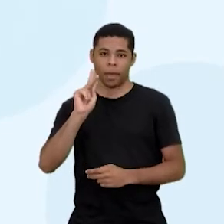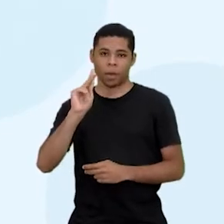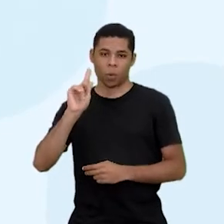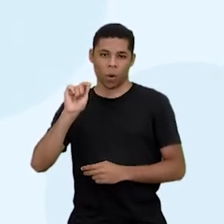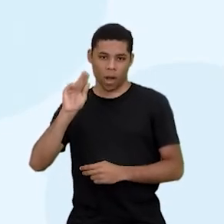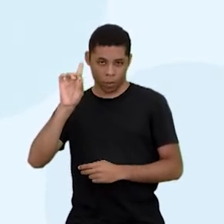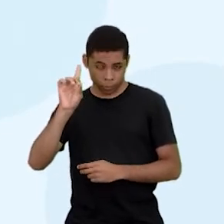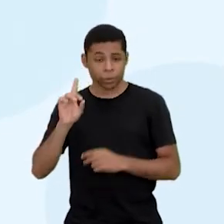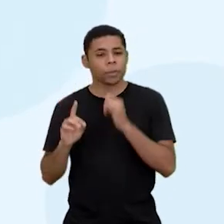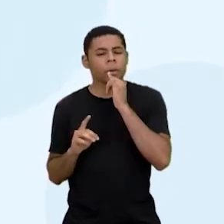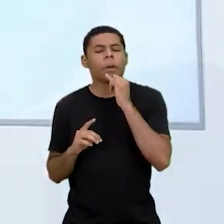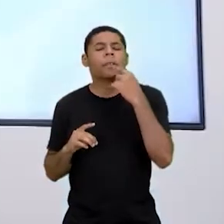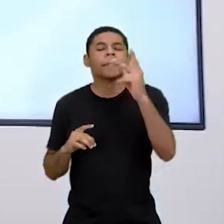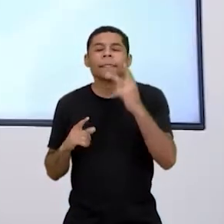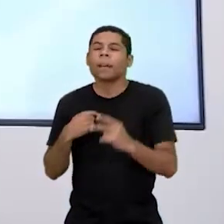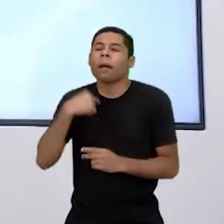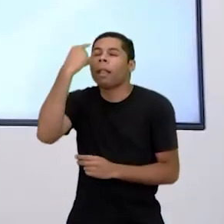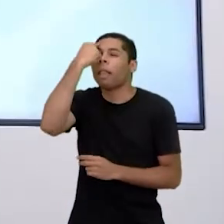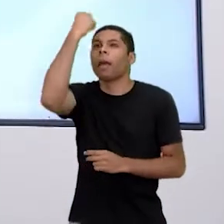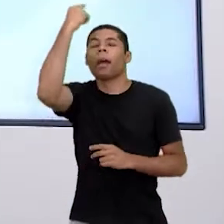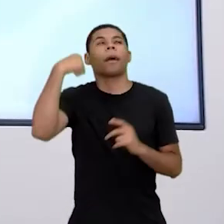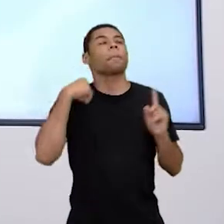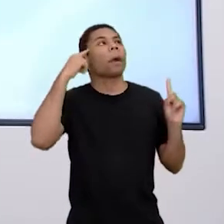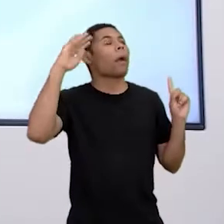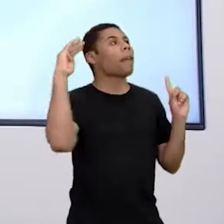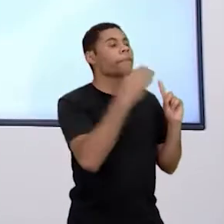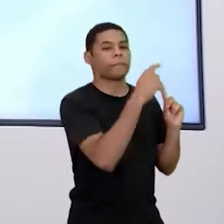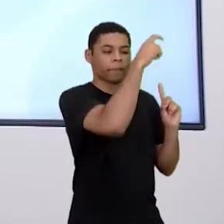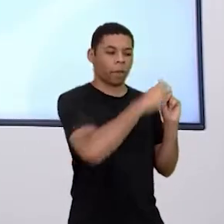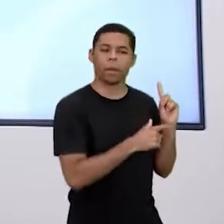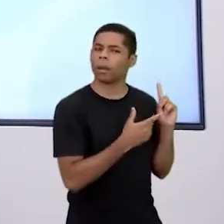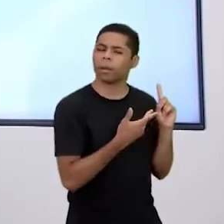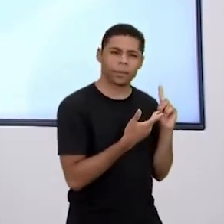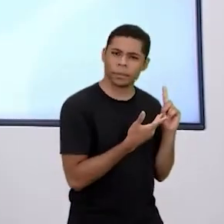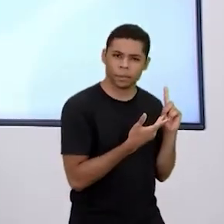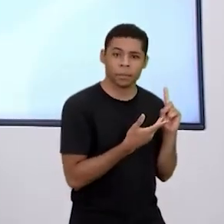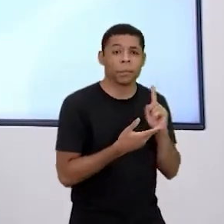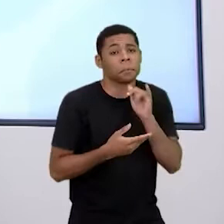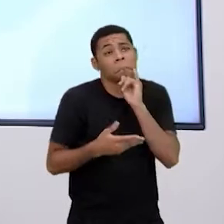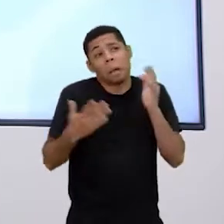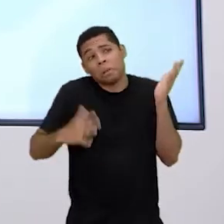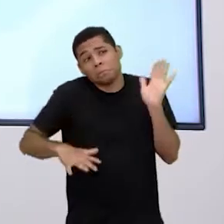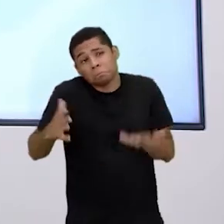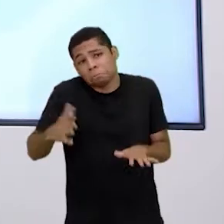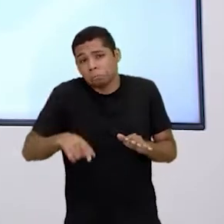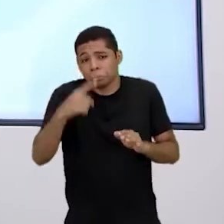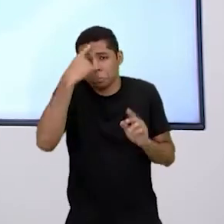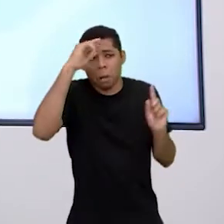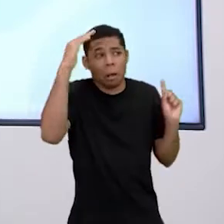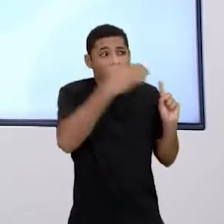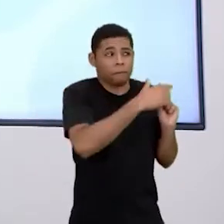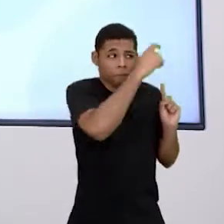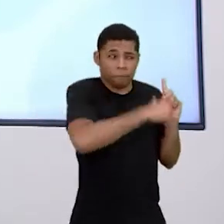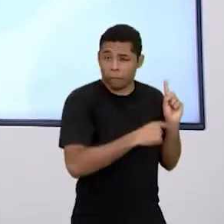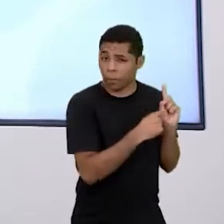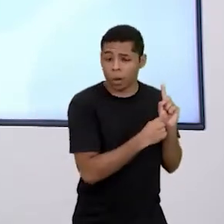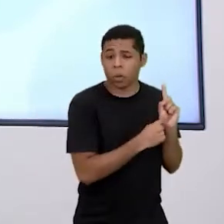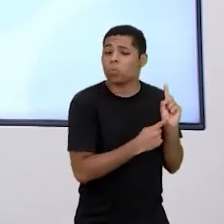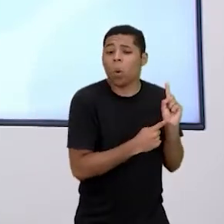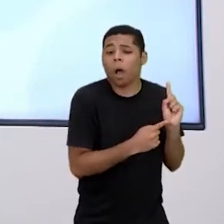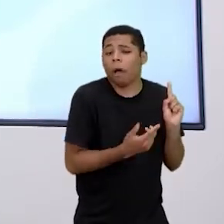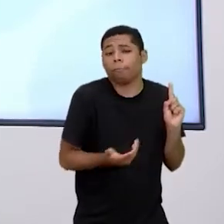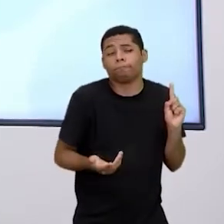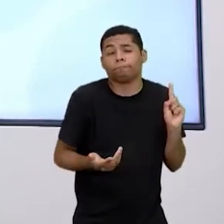a inspiração que vocês tiveram, né? E às vezes essa inspiração que vocês tiveram não é uma